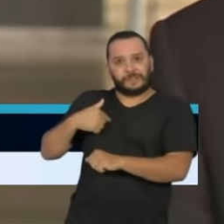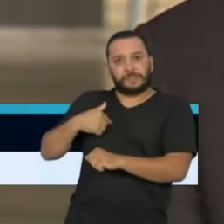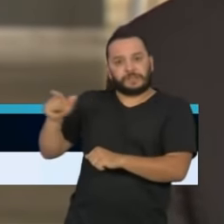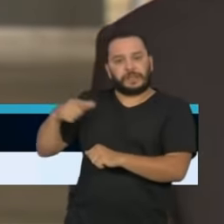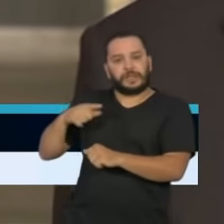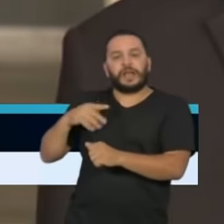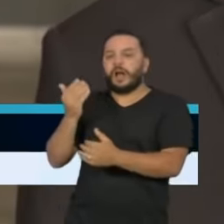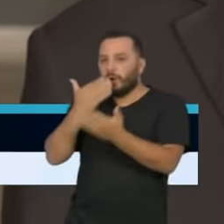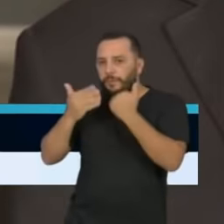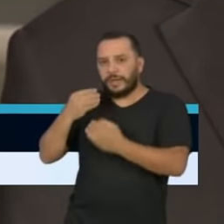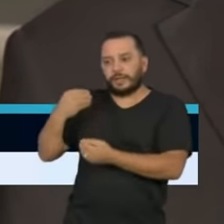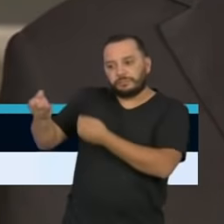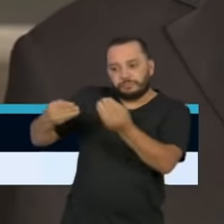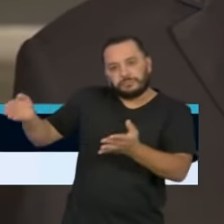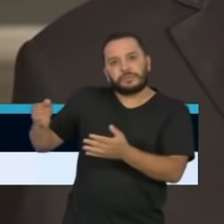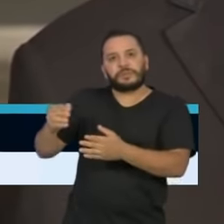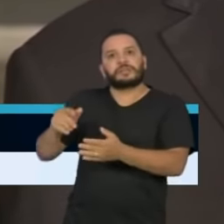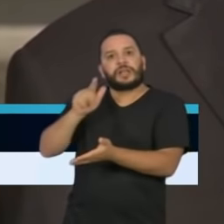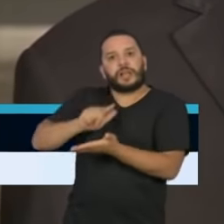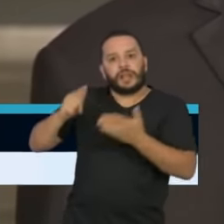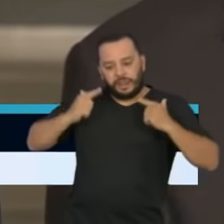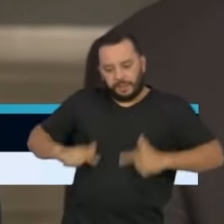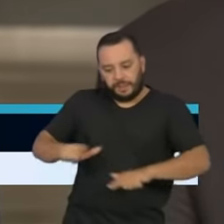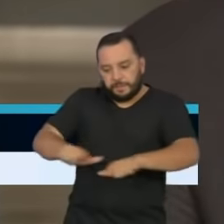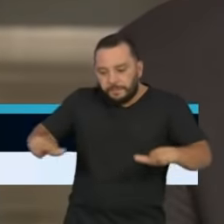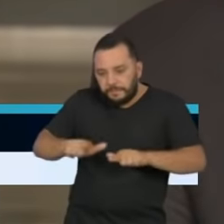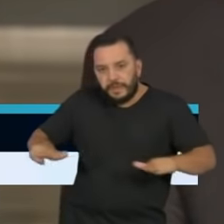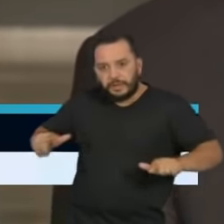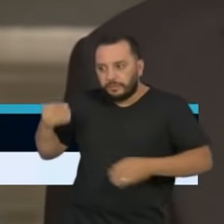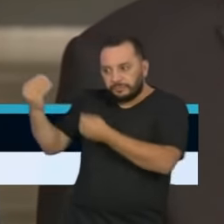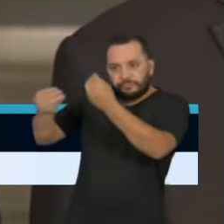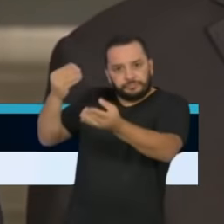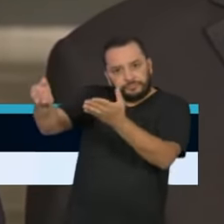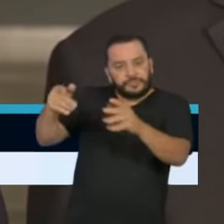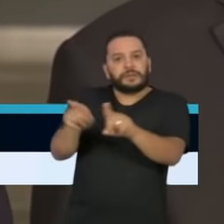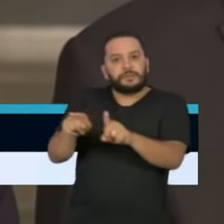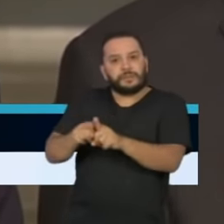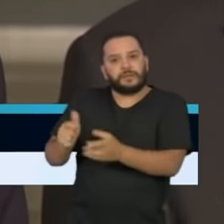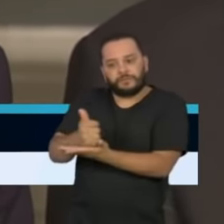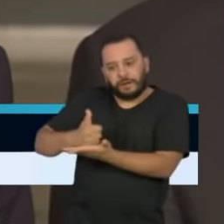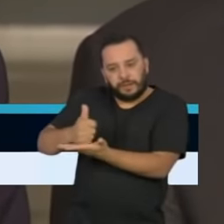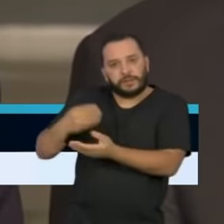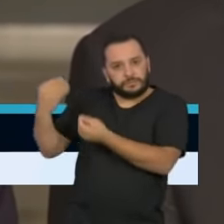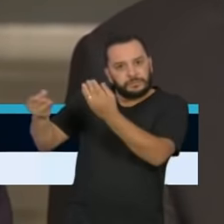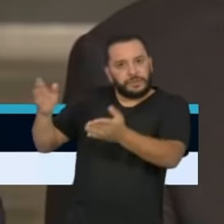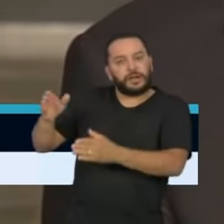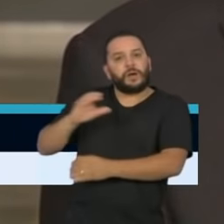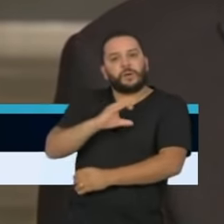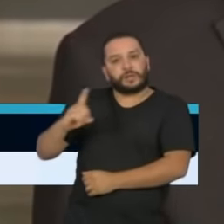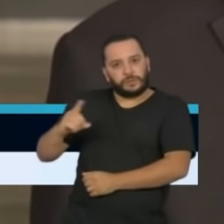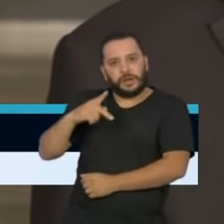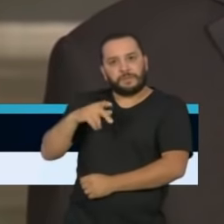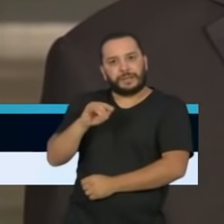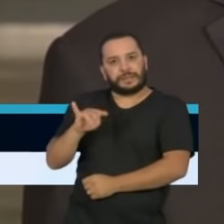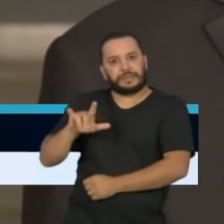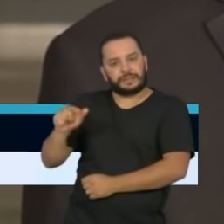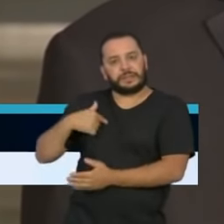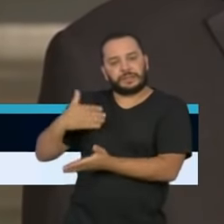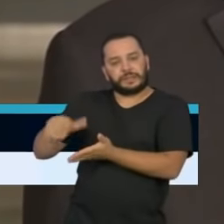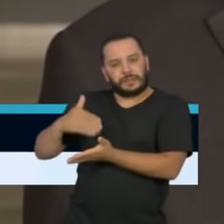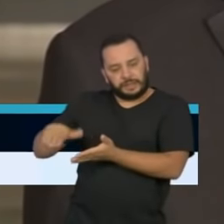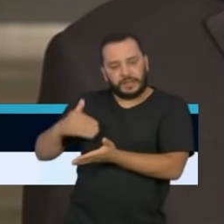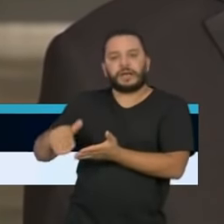alimentos, produtos de higiene e limpeza e também do setor de farmácia, sob a coordenação da Patrícia Ellen, nossa secretária de Desenvolvimento Econômico,